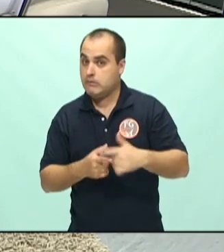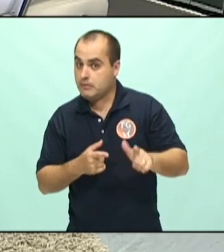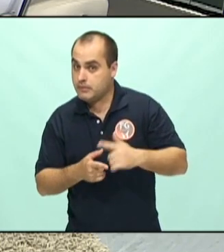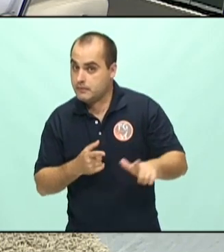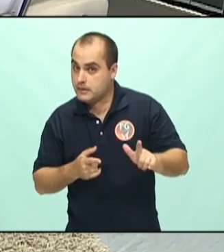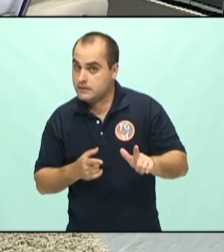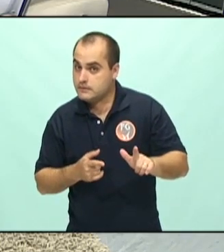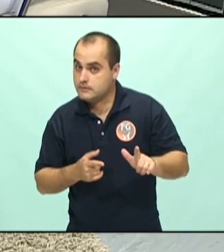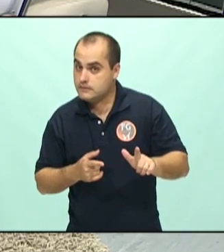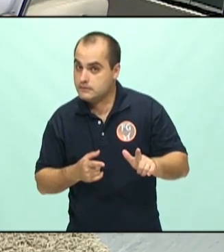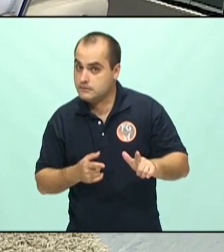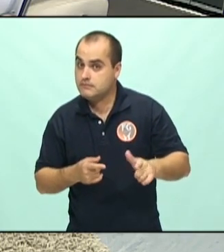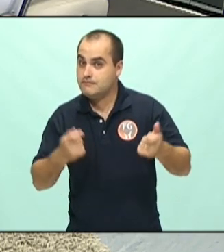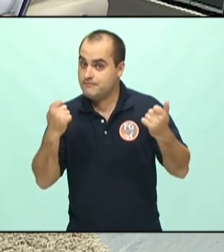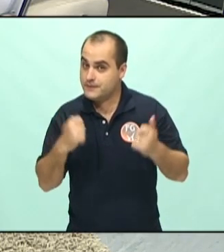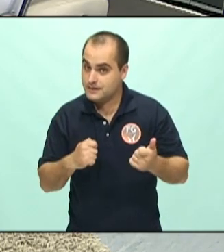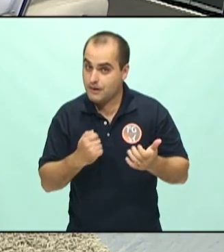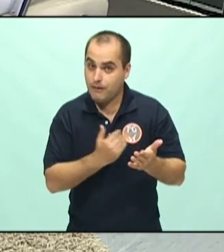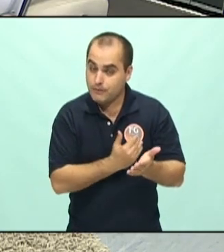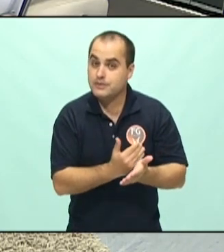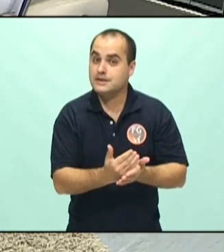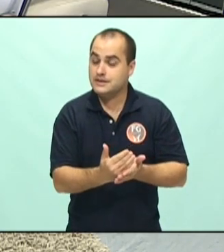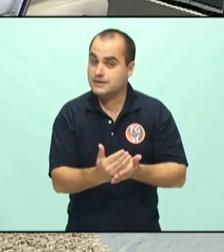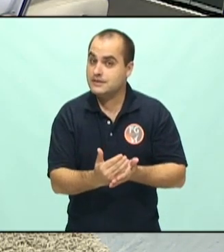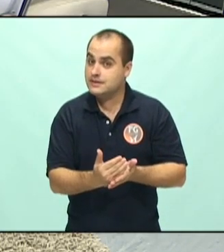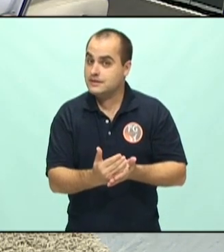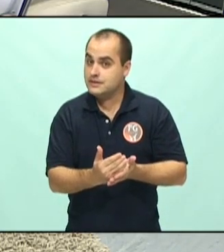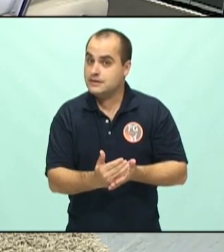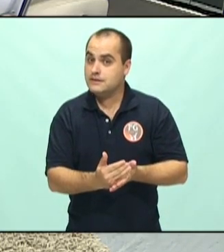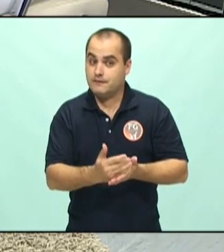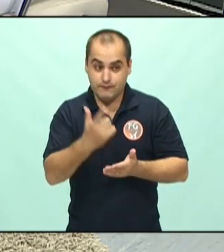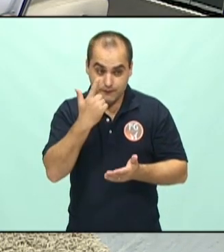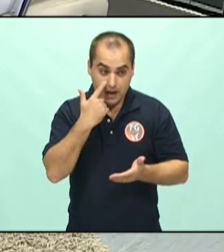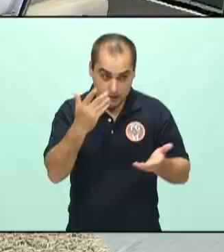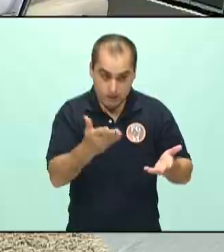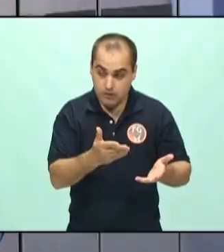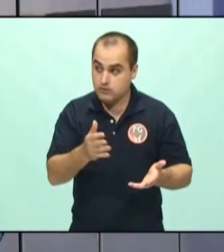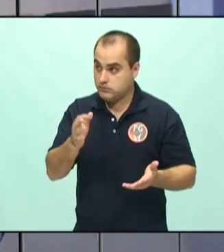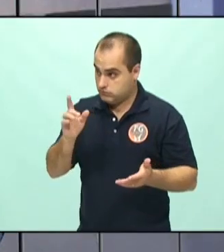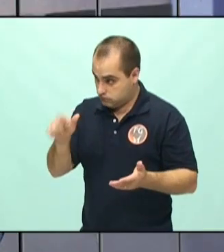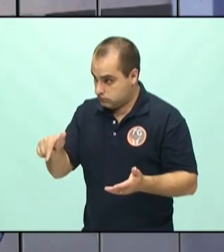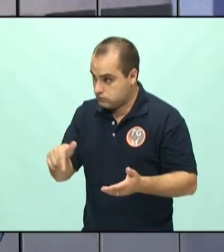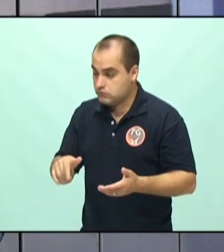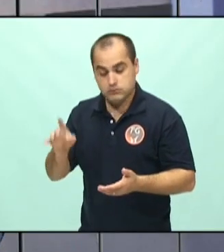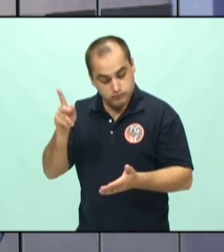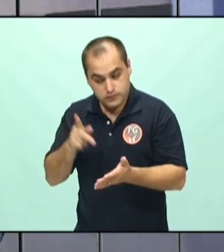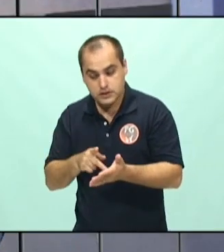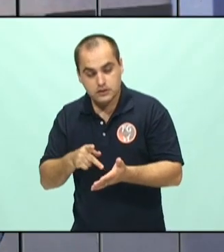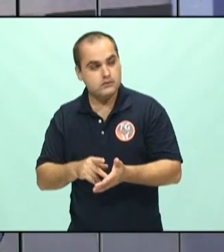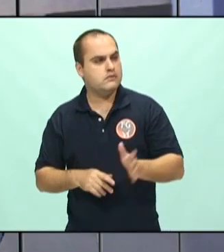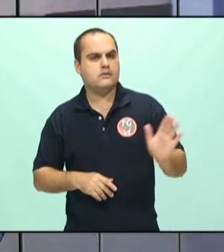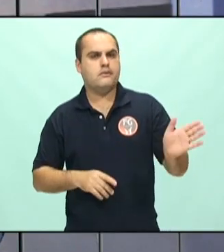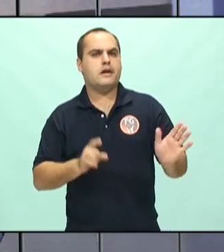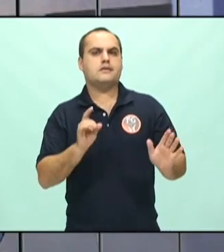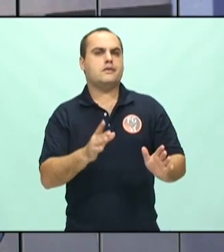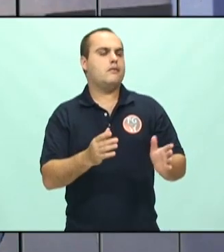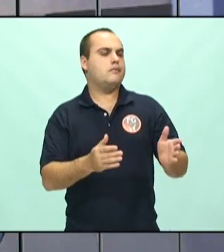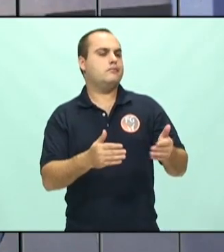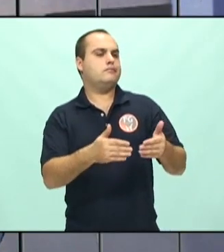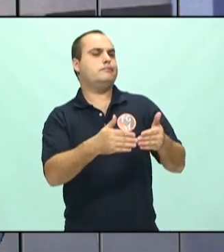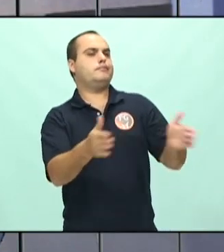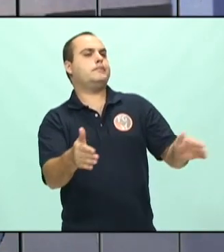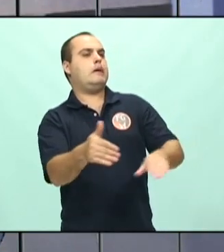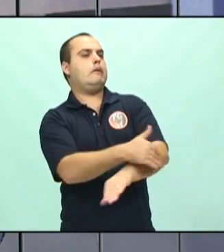no japão desde o final do mês a é tem que começar a olhar agora não é verdade abri mais simplesmente uma rua de